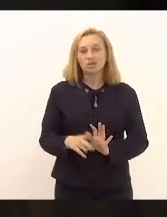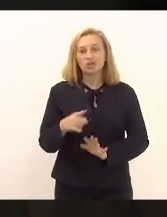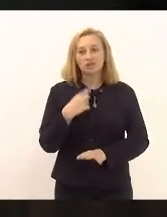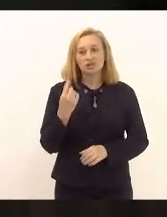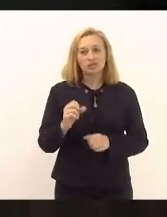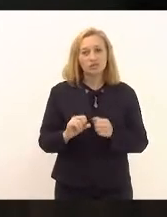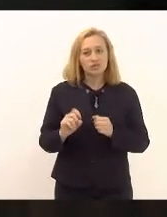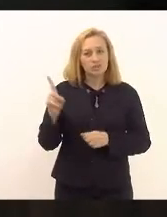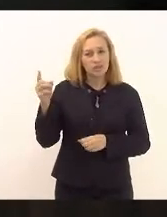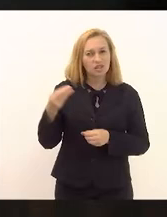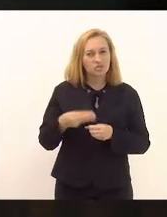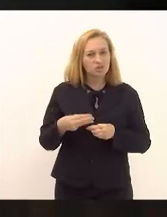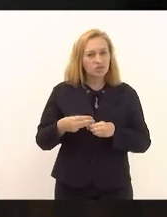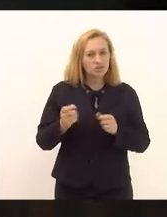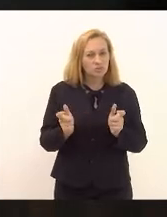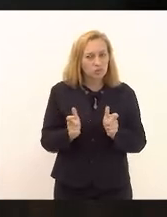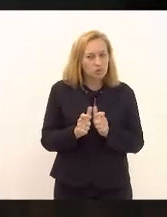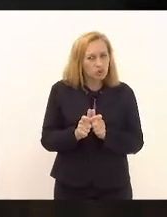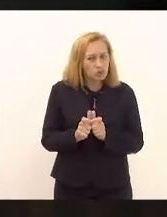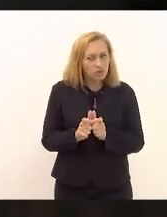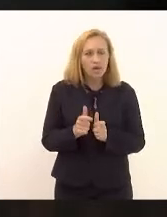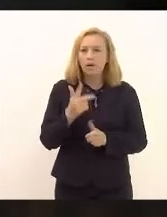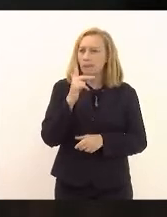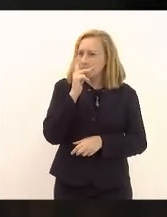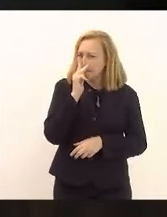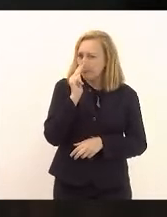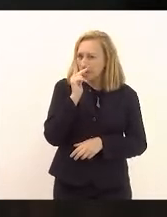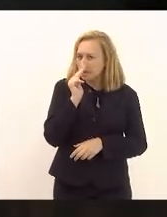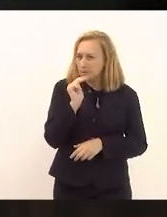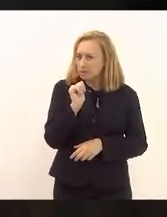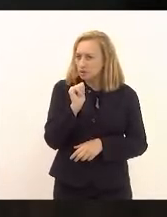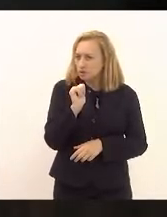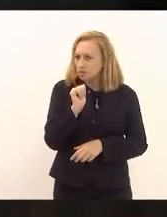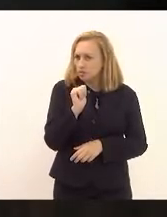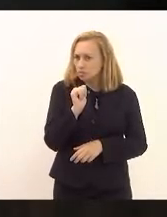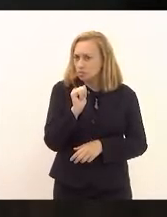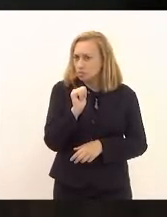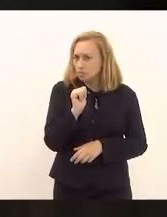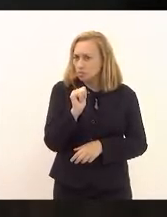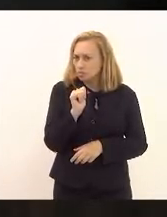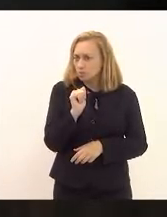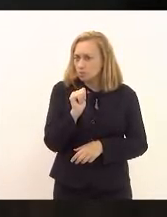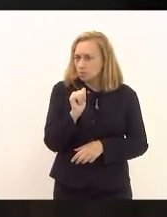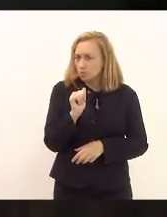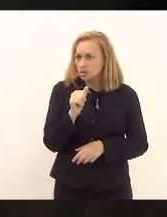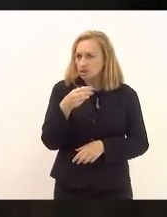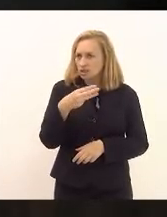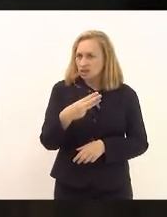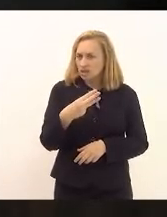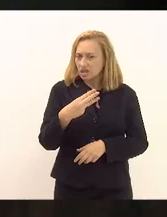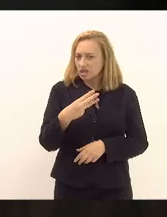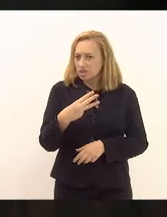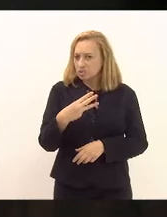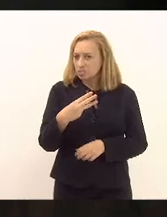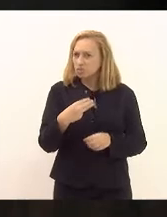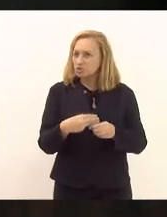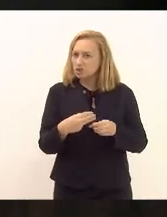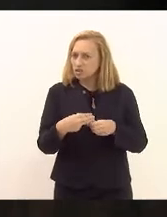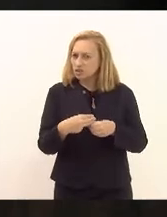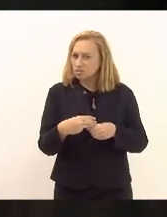fizemos para aqueles municípios pequenos, apareceram, salvo melhor juízo, três outros municípios.